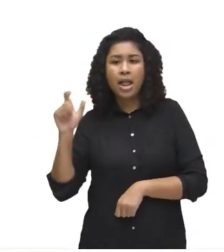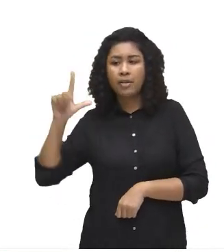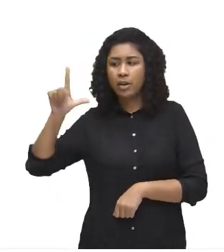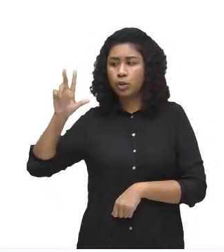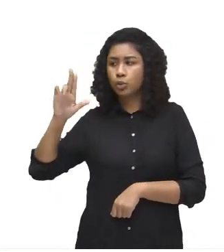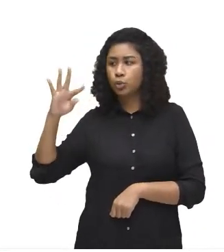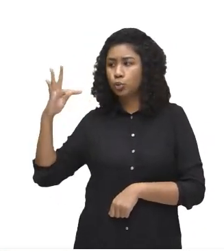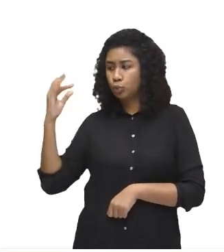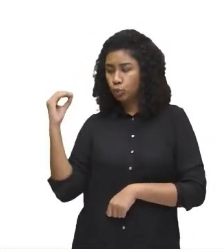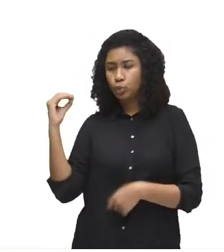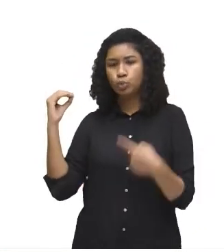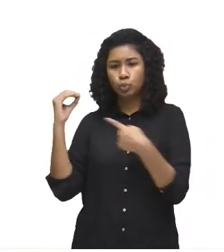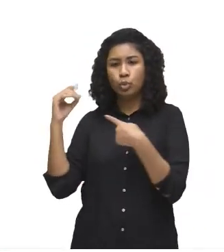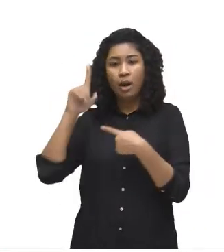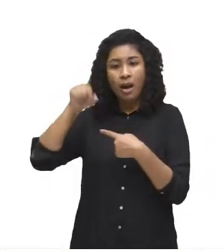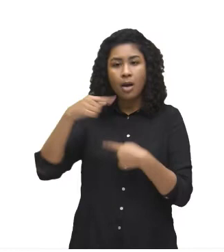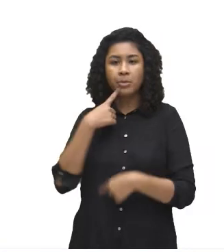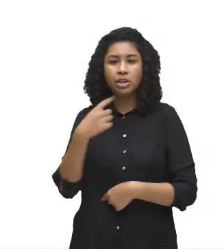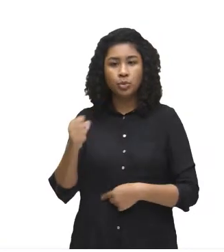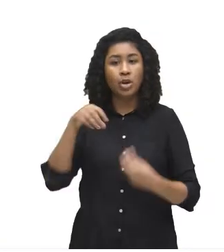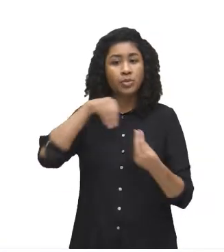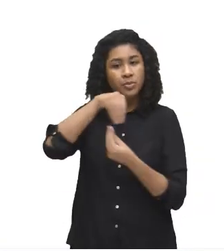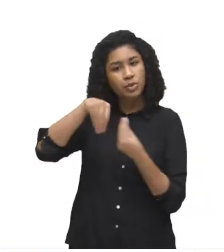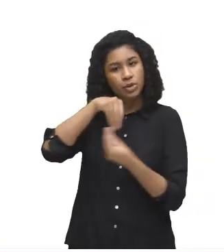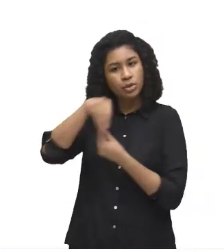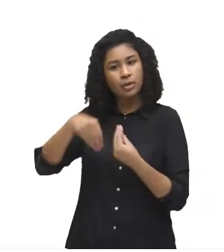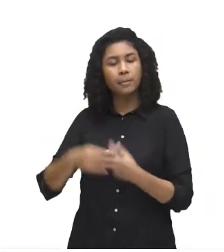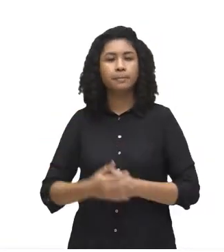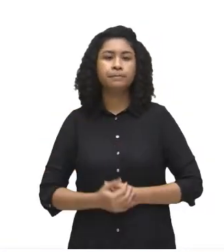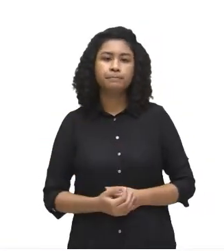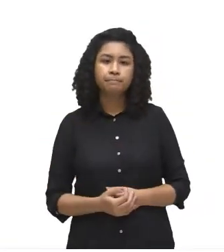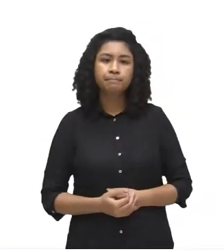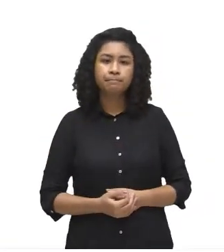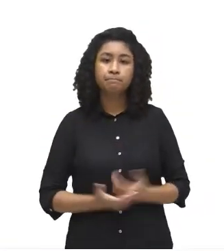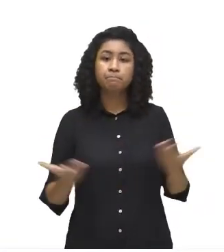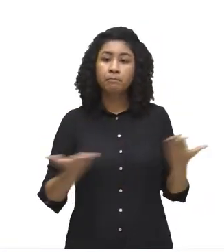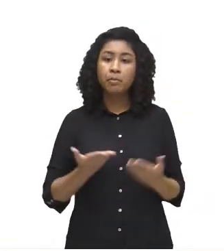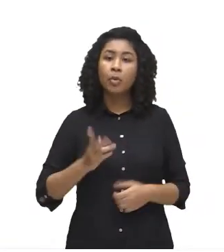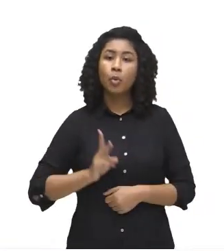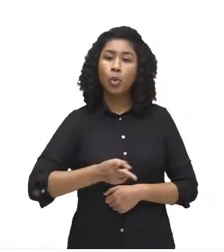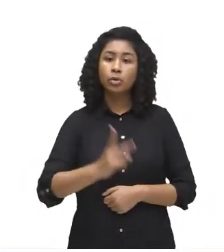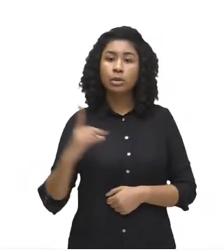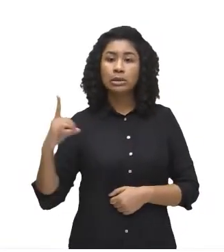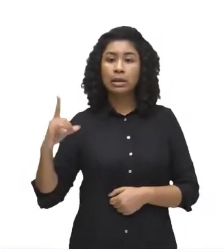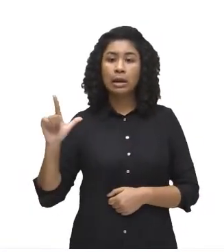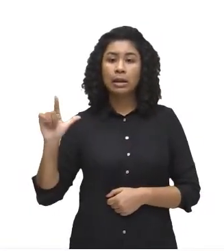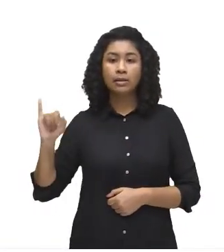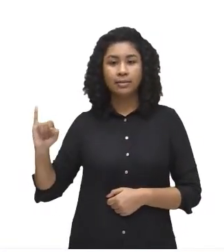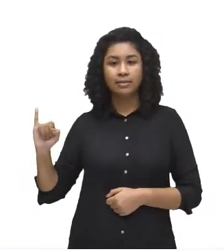de linguagem mista, tá bom? Vamos seguindo com a nossa DLI.